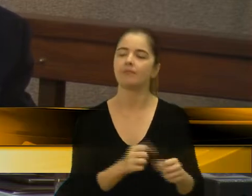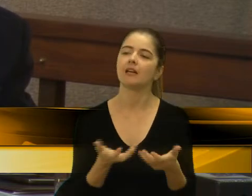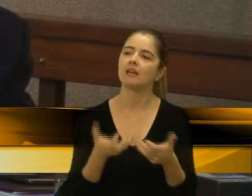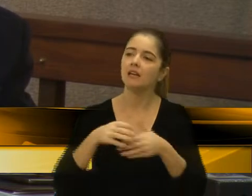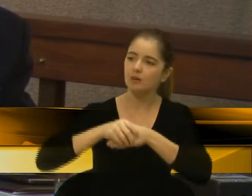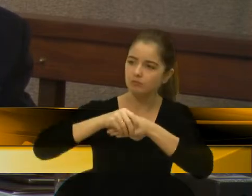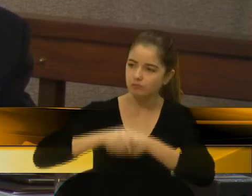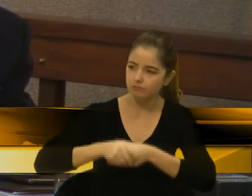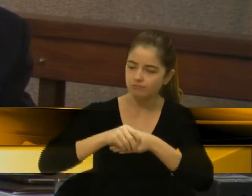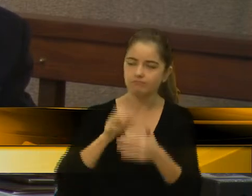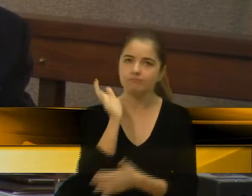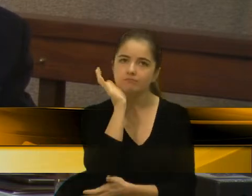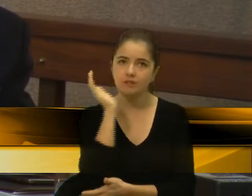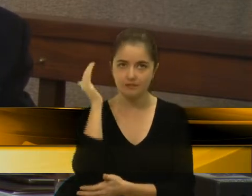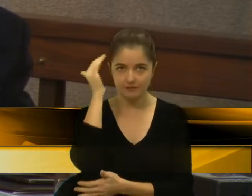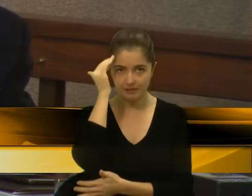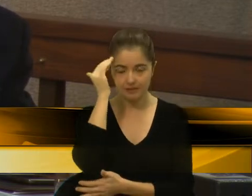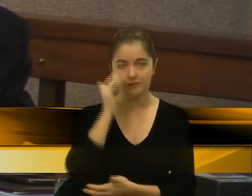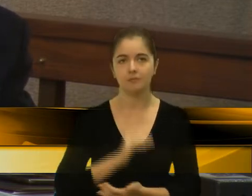Vossa Excelência já